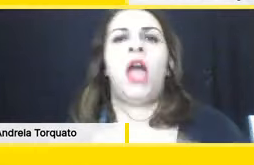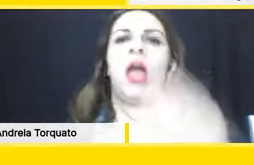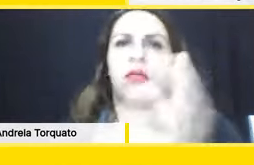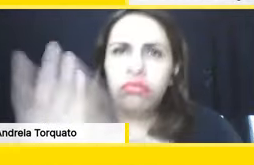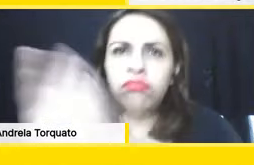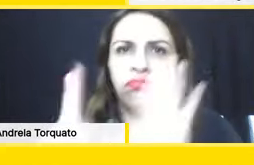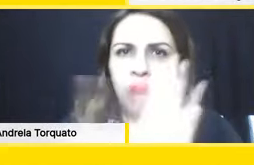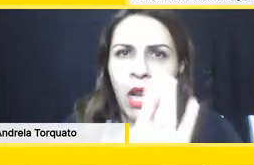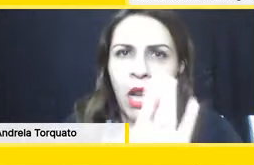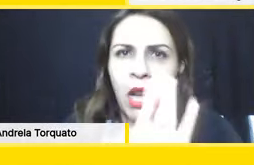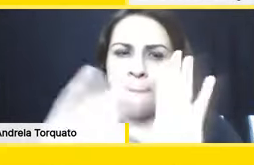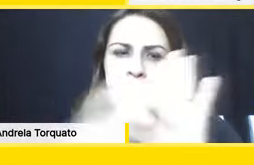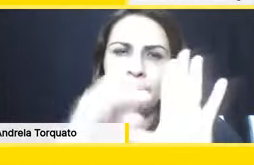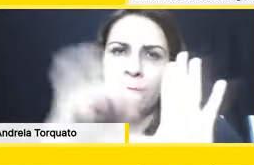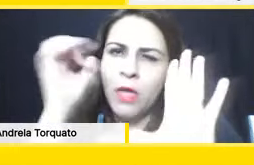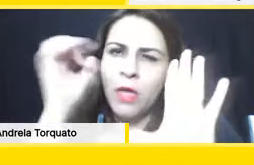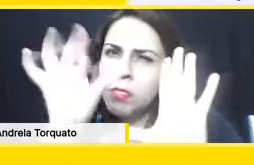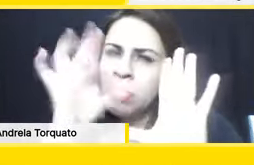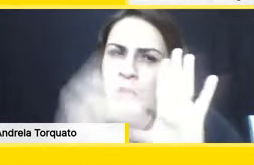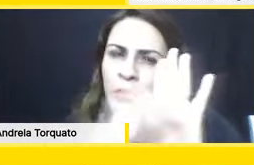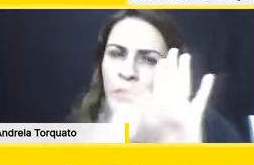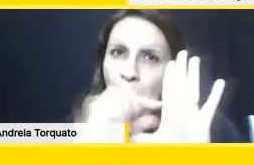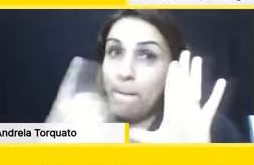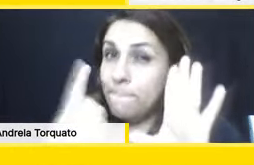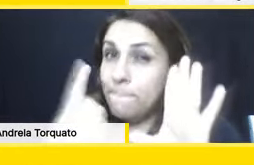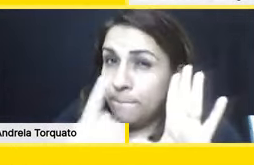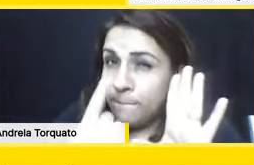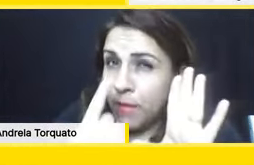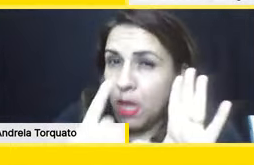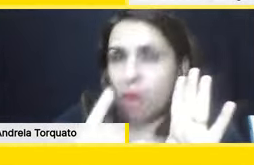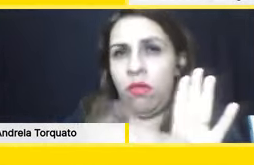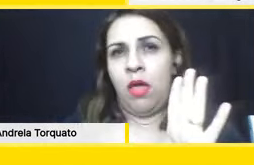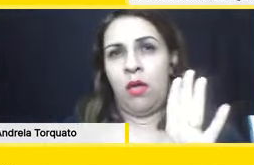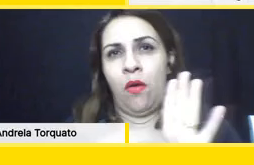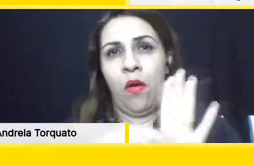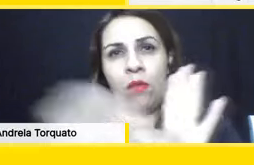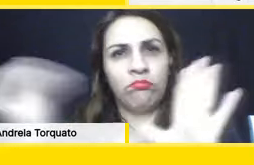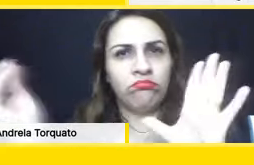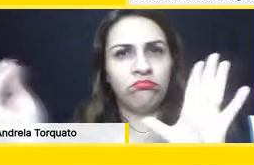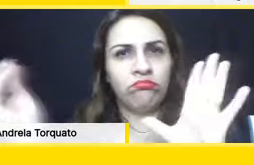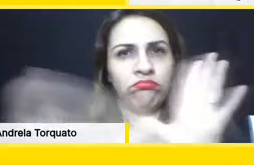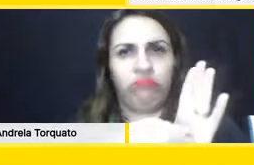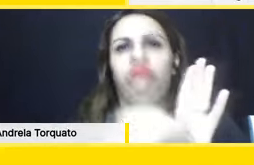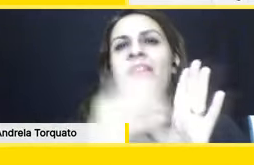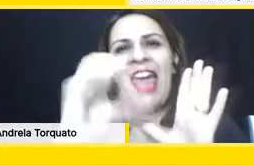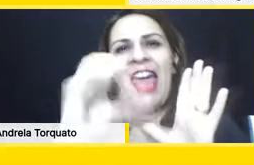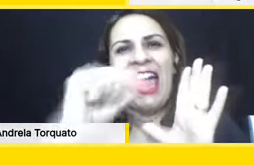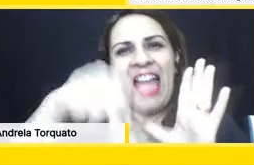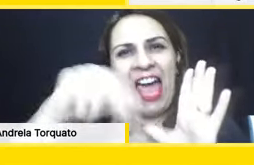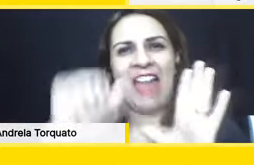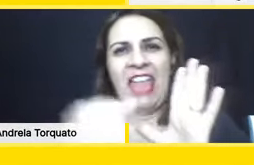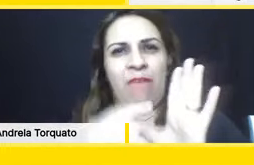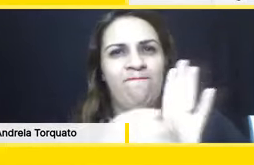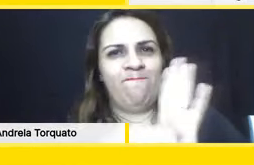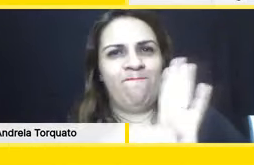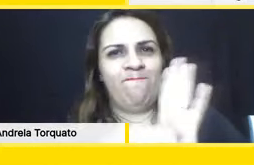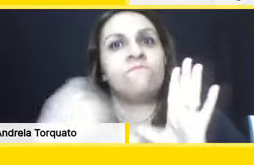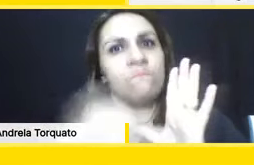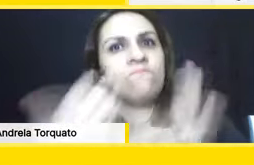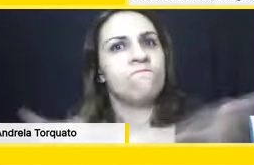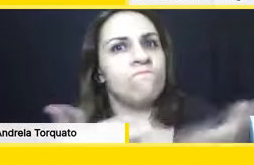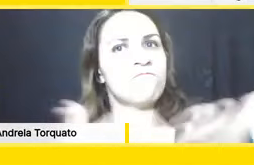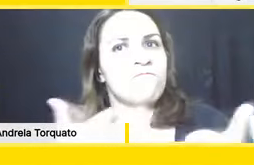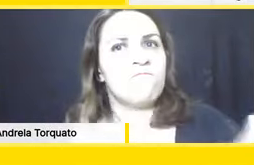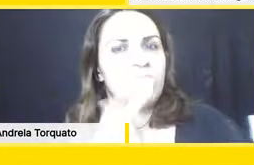protocolo específico, primeiro protocolo no Brasil, que incluiu o canabidiol como tratamento de exceção. A segunda